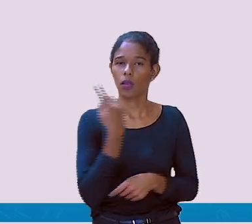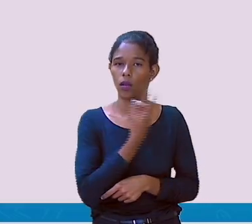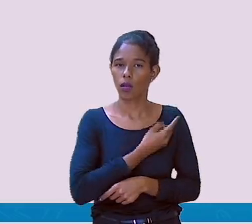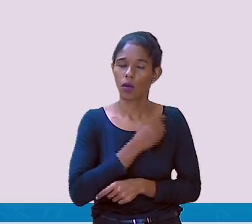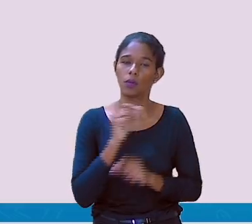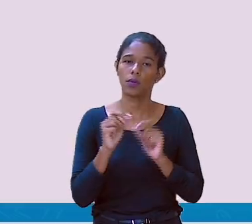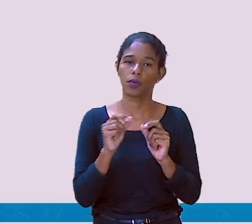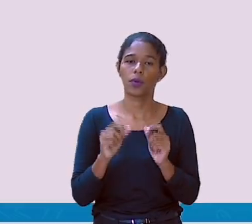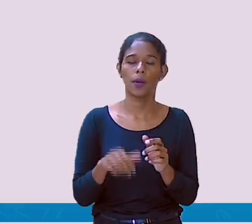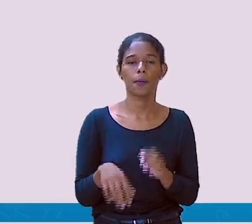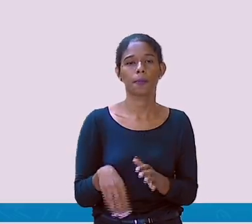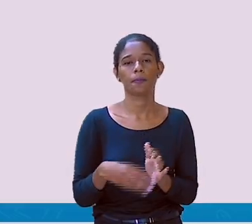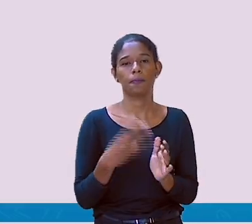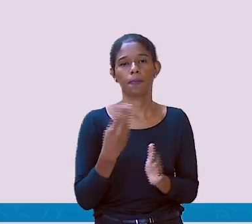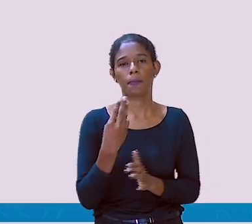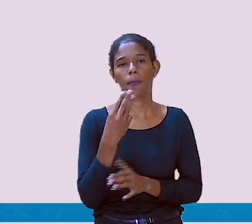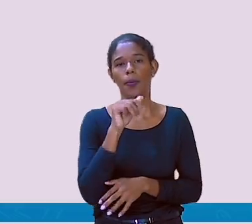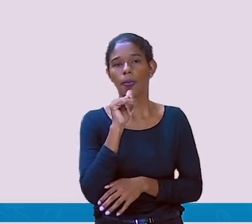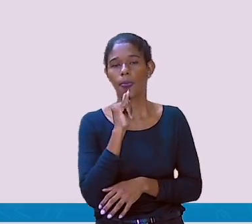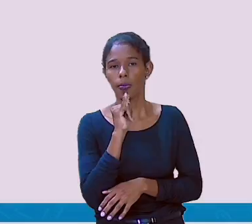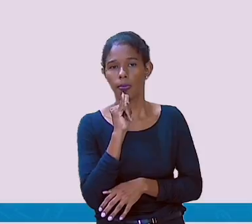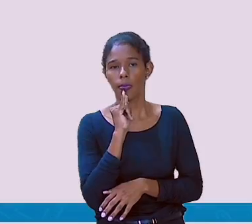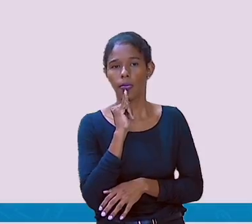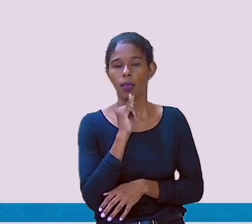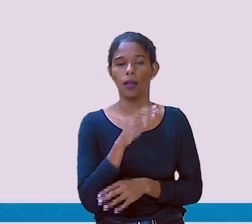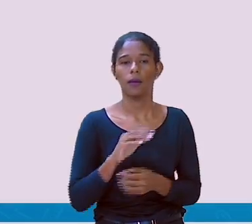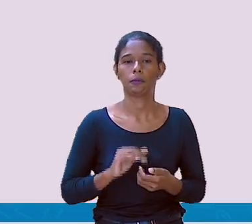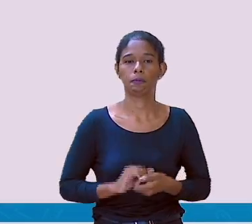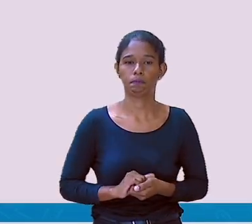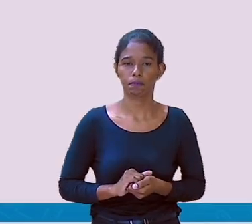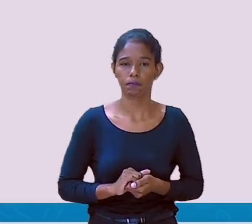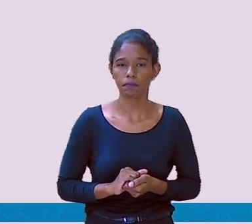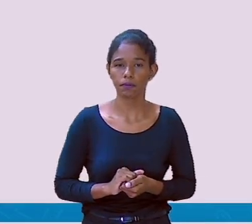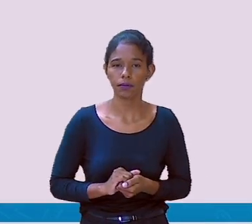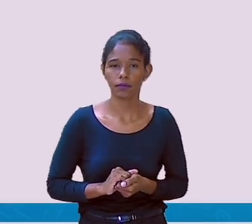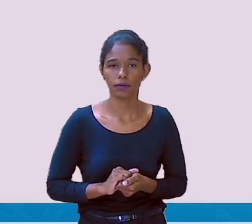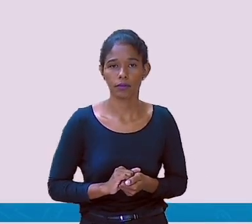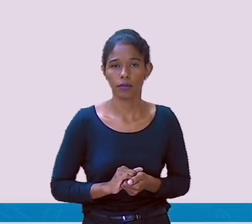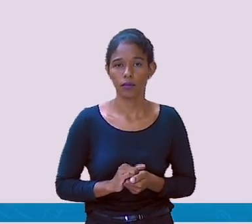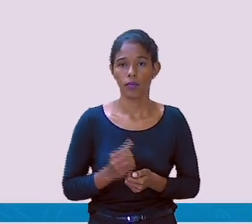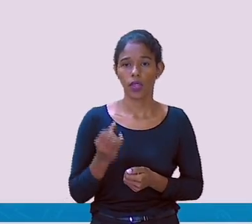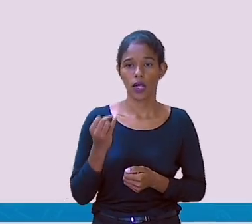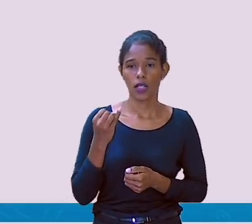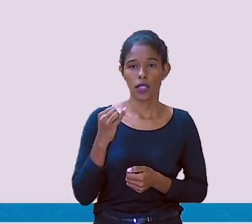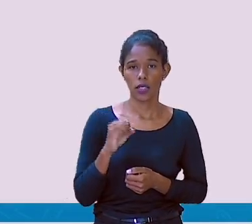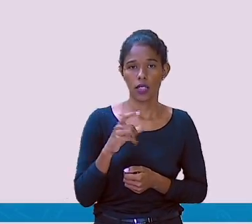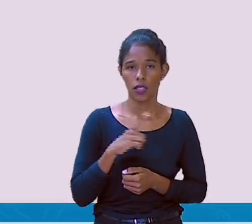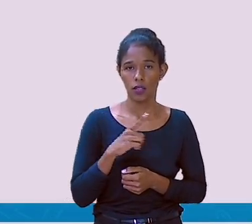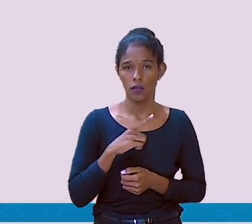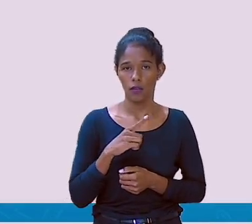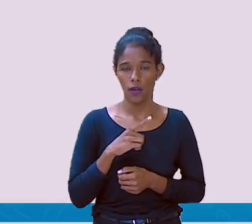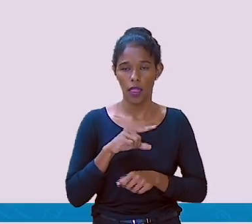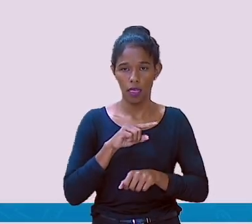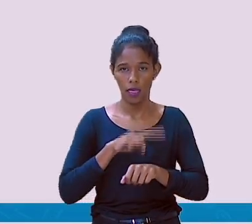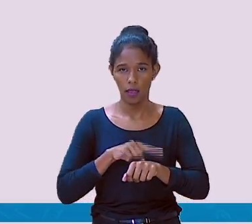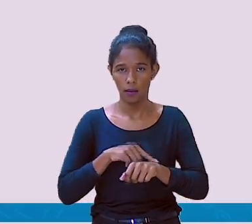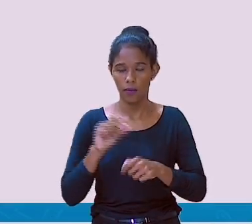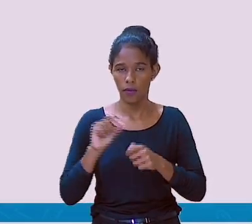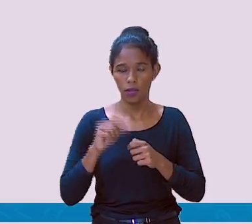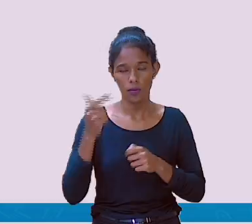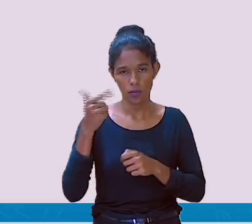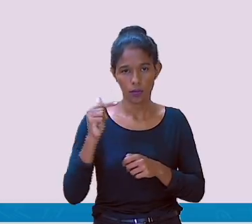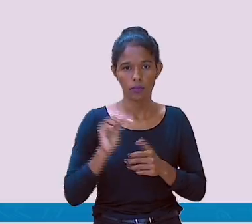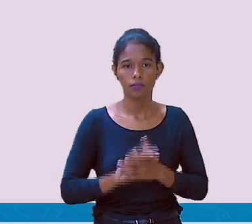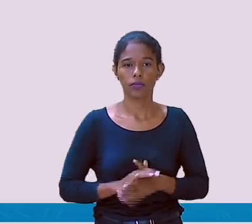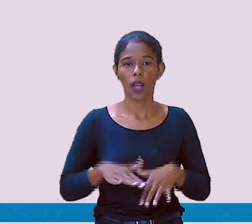esse terceiro exemplo. Se der tempo, nós vamos fazer um outro ainda, mas vamos lá.